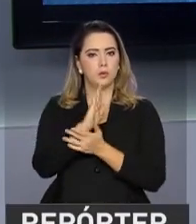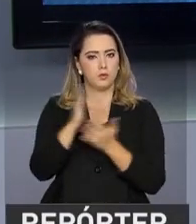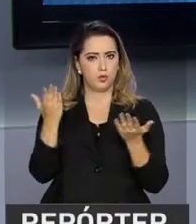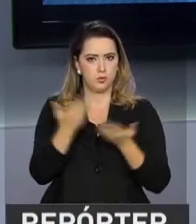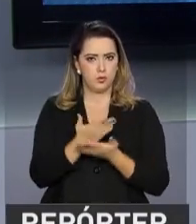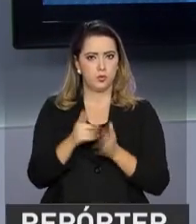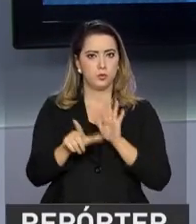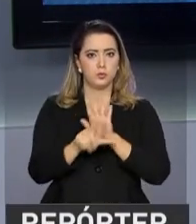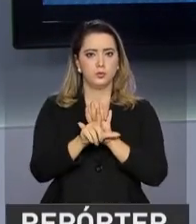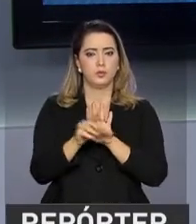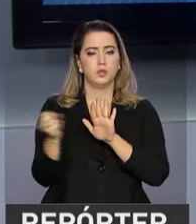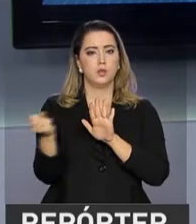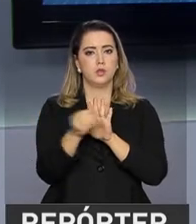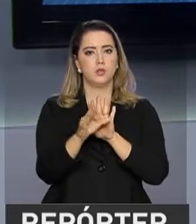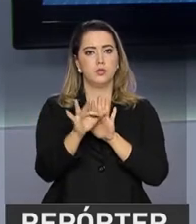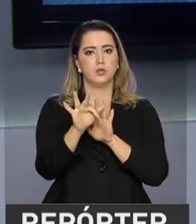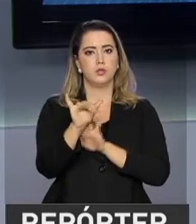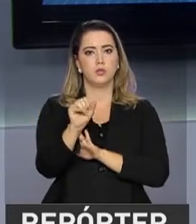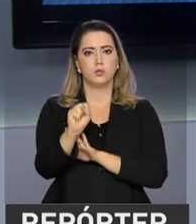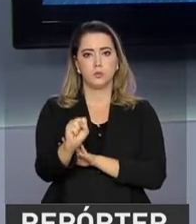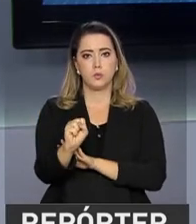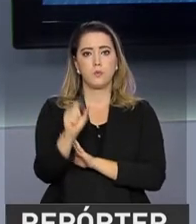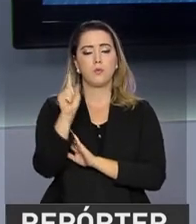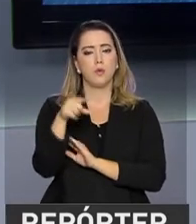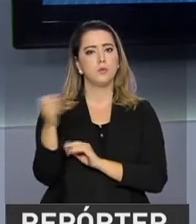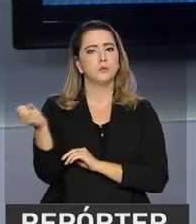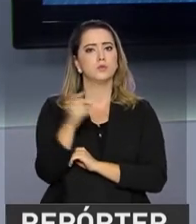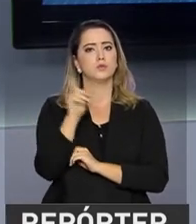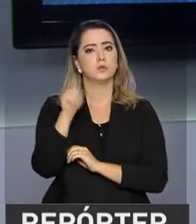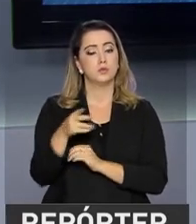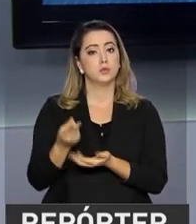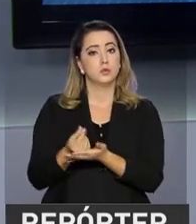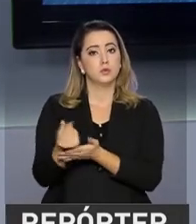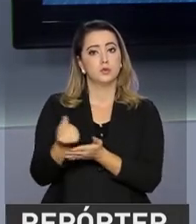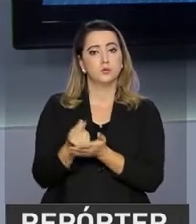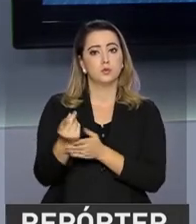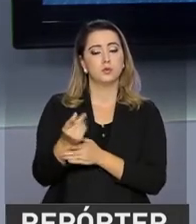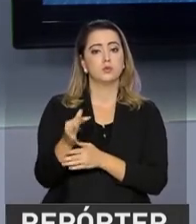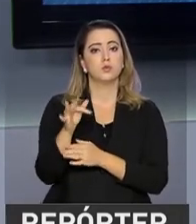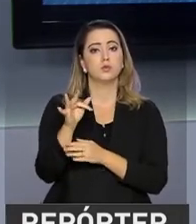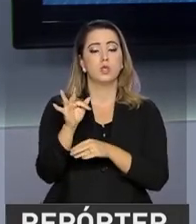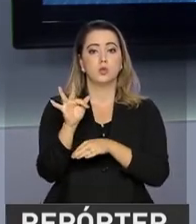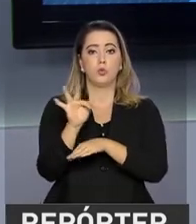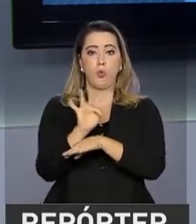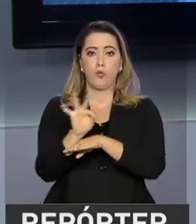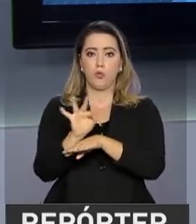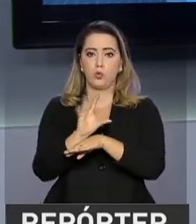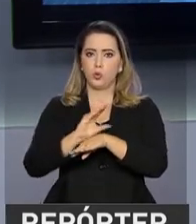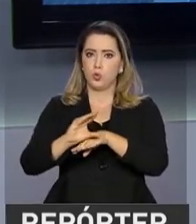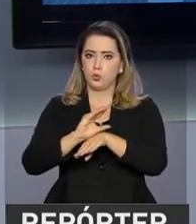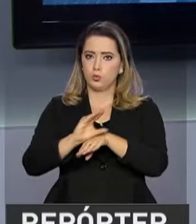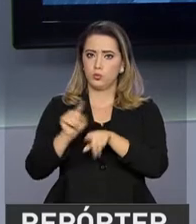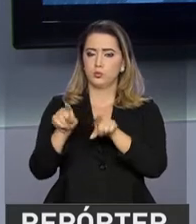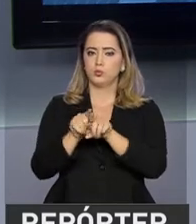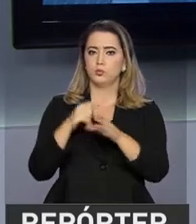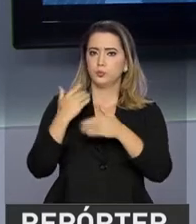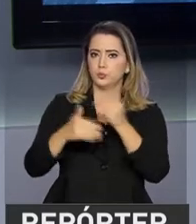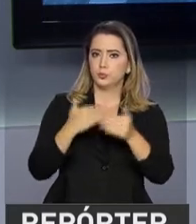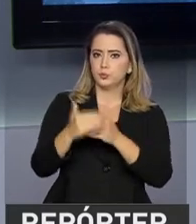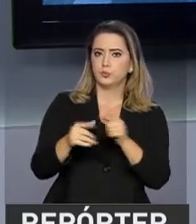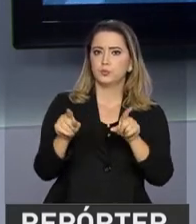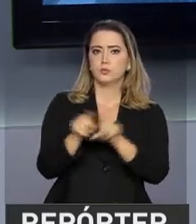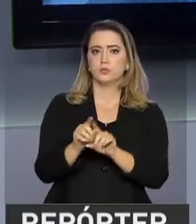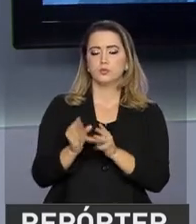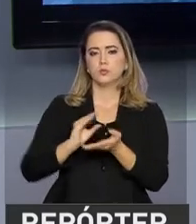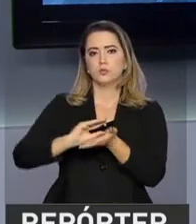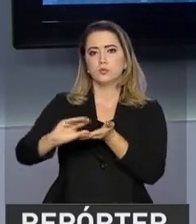agora há pouco a lei do novo fies uma das novidades é que recursos dos fundos constitucionais e de desenvolvimento serão